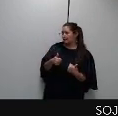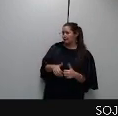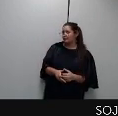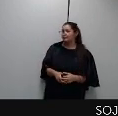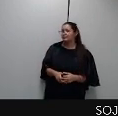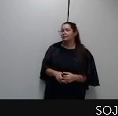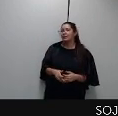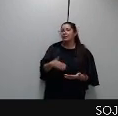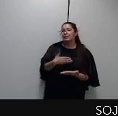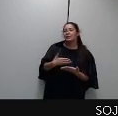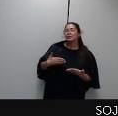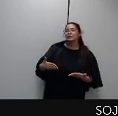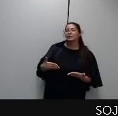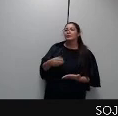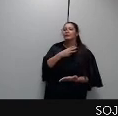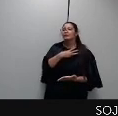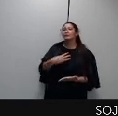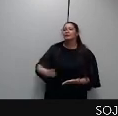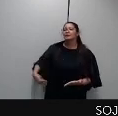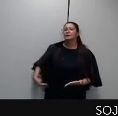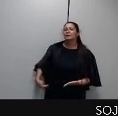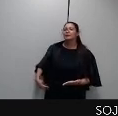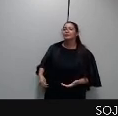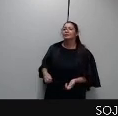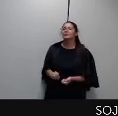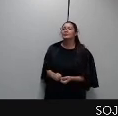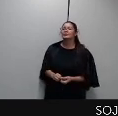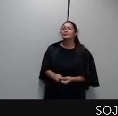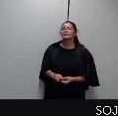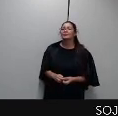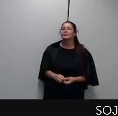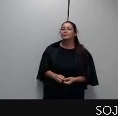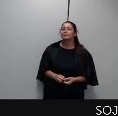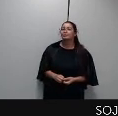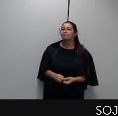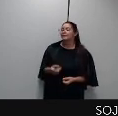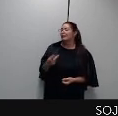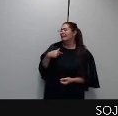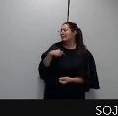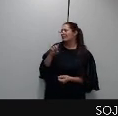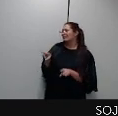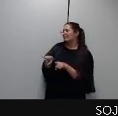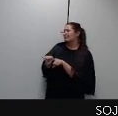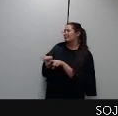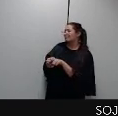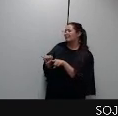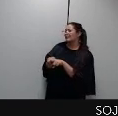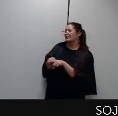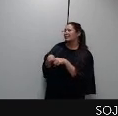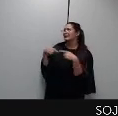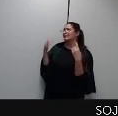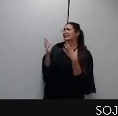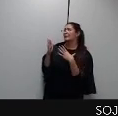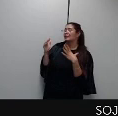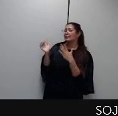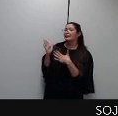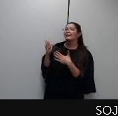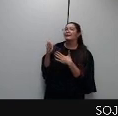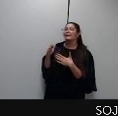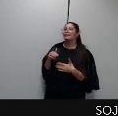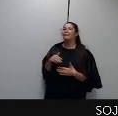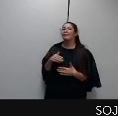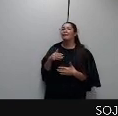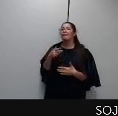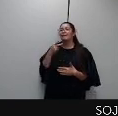sequência o início Quina e eu eu também sempre louvando na o agudeza